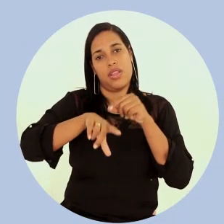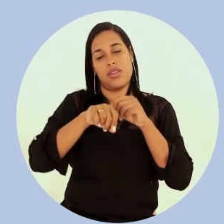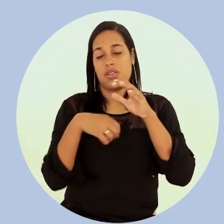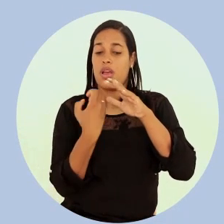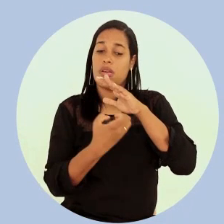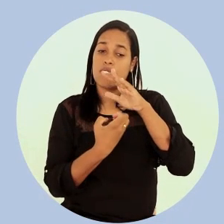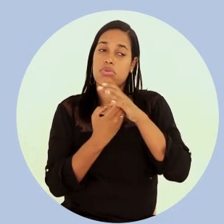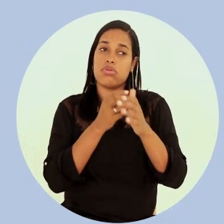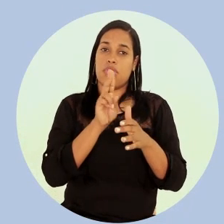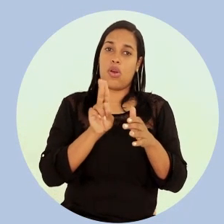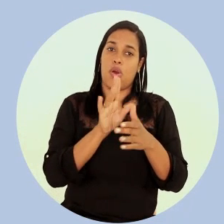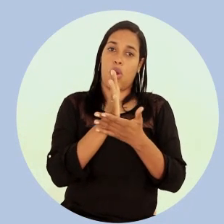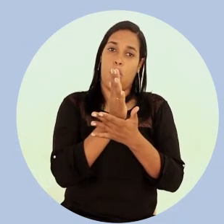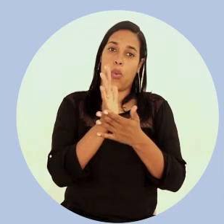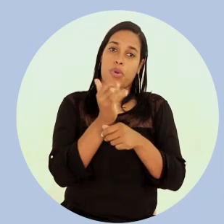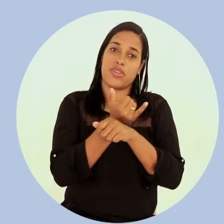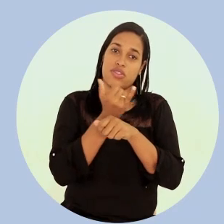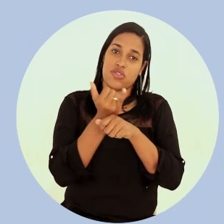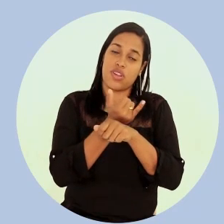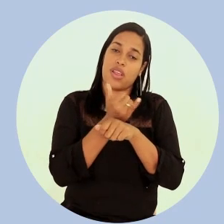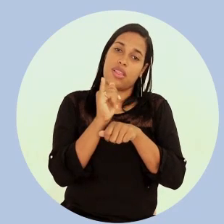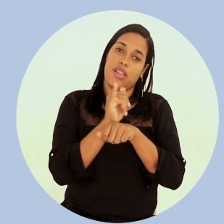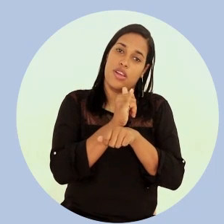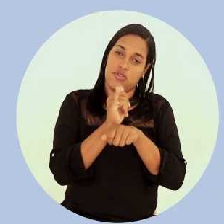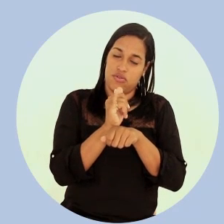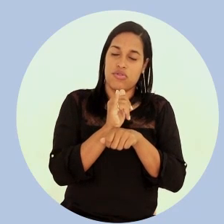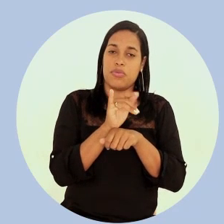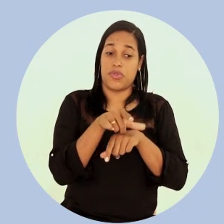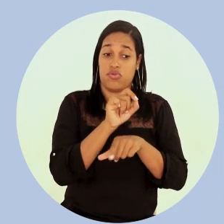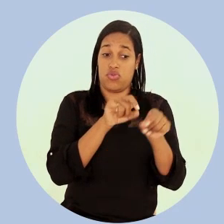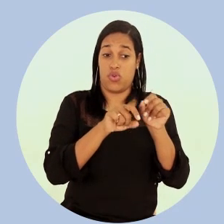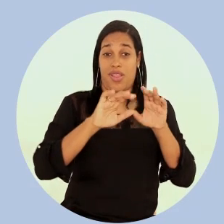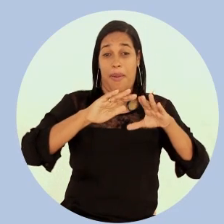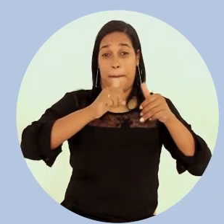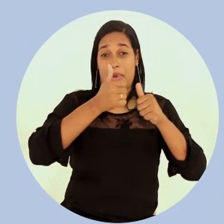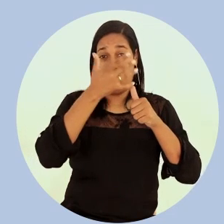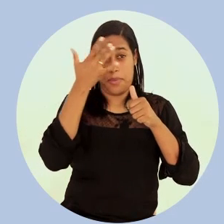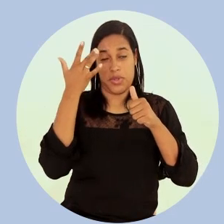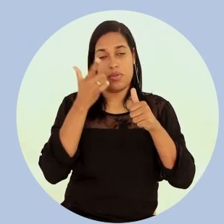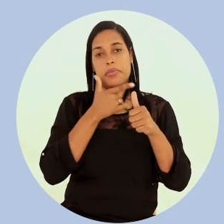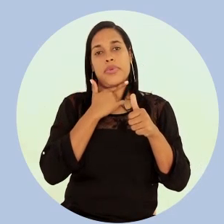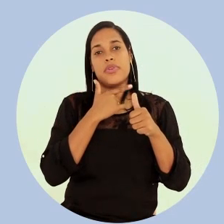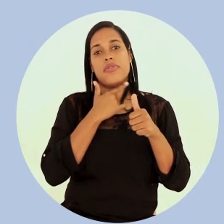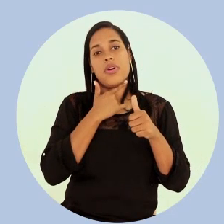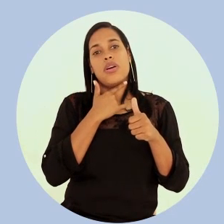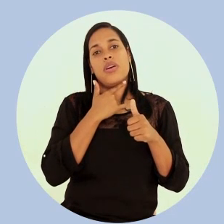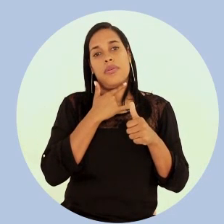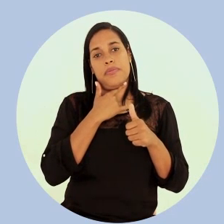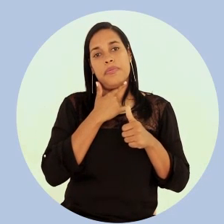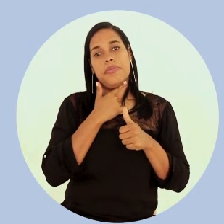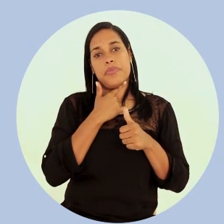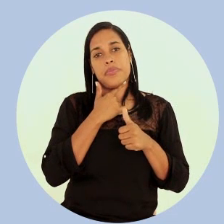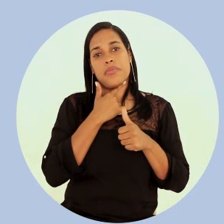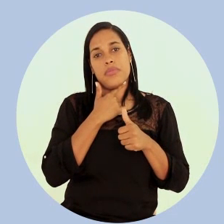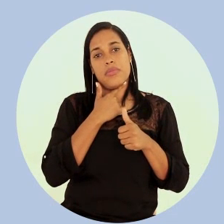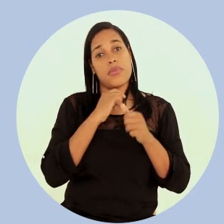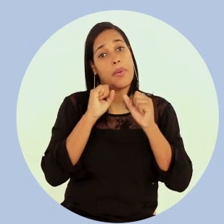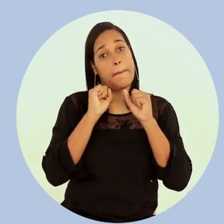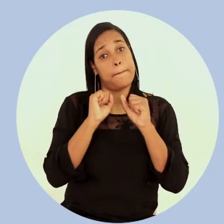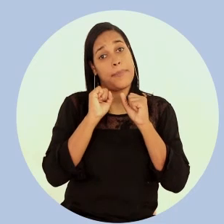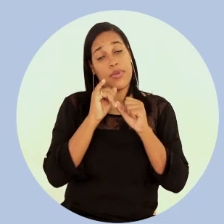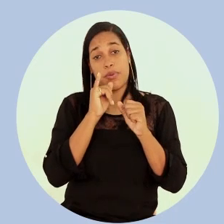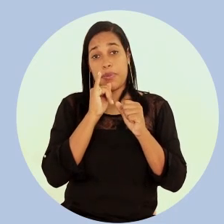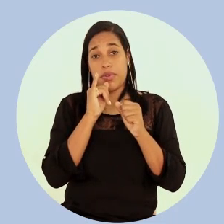empresas elas usam algumas estratégias para escolher a melhor pessoa para aquela vaga ou para aquele cargo. Então elas podem